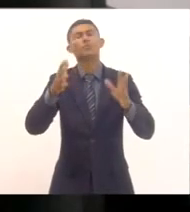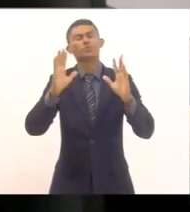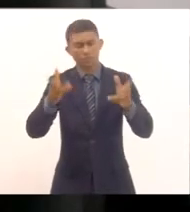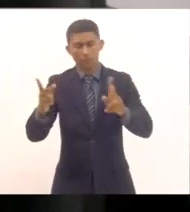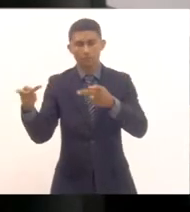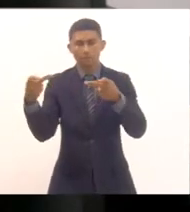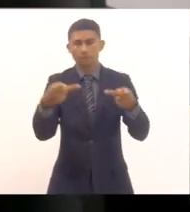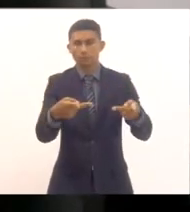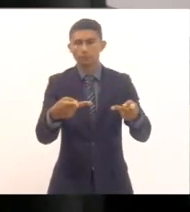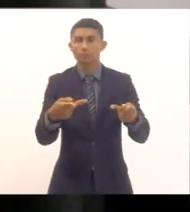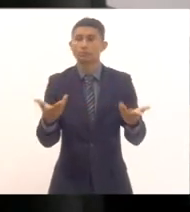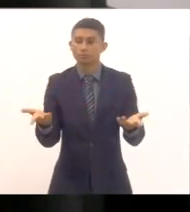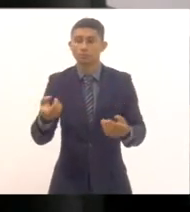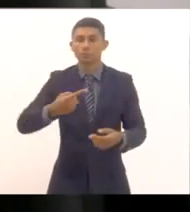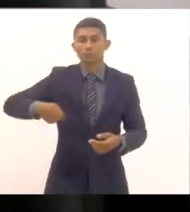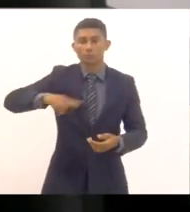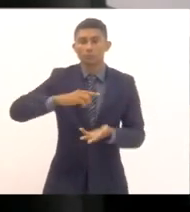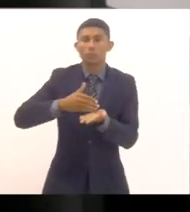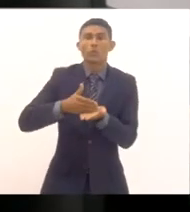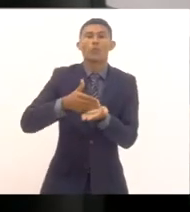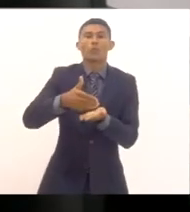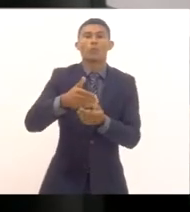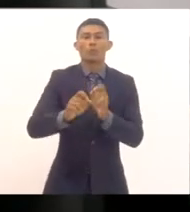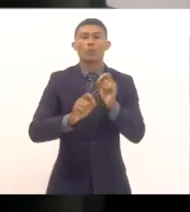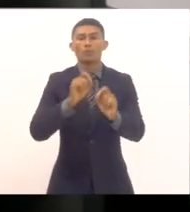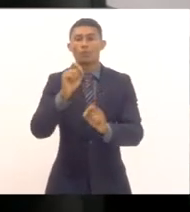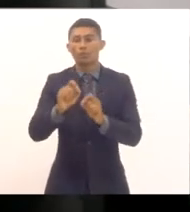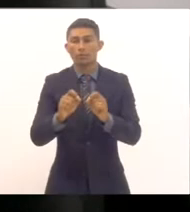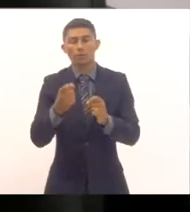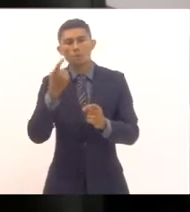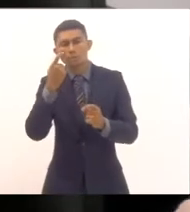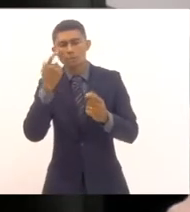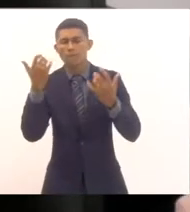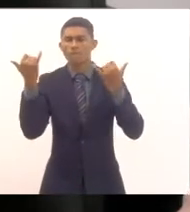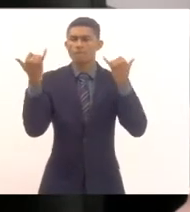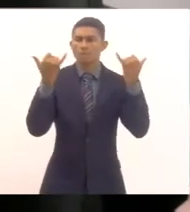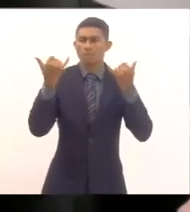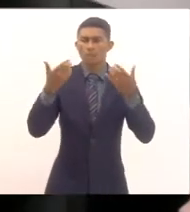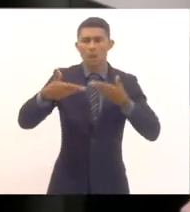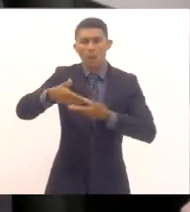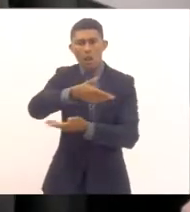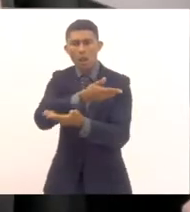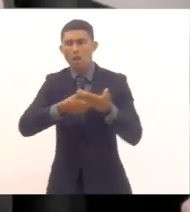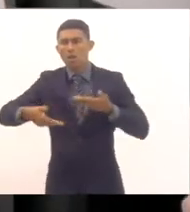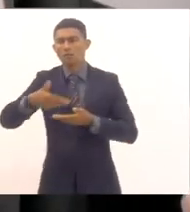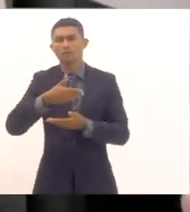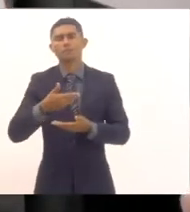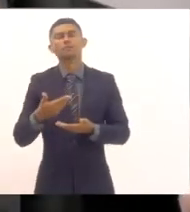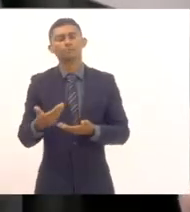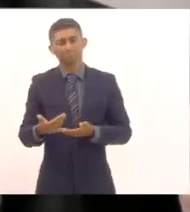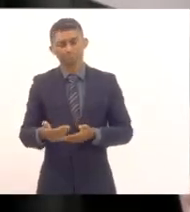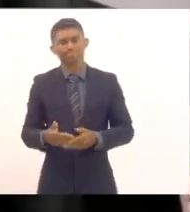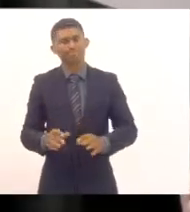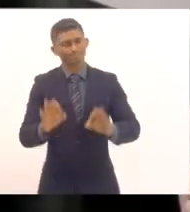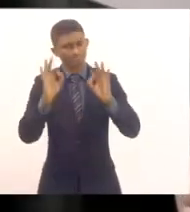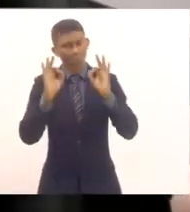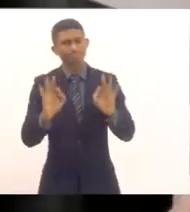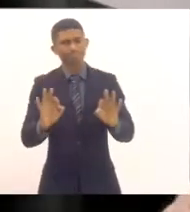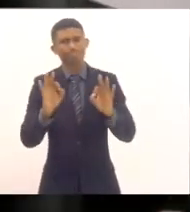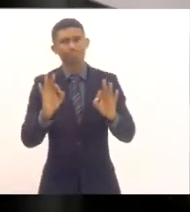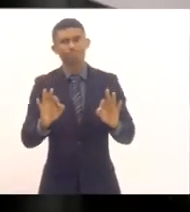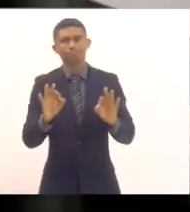já começando a trabalhar essas informações esses podem ter certeza disso que assim não passa